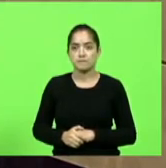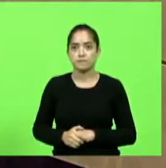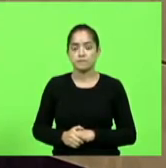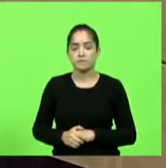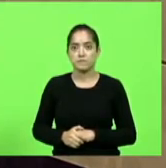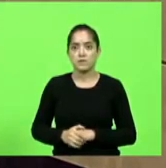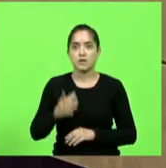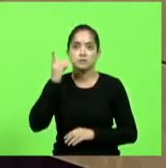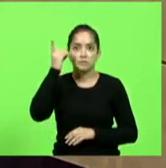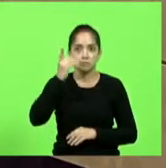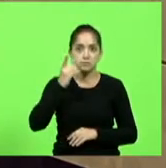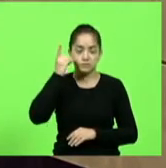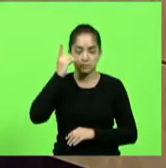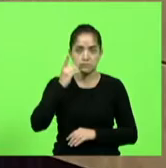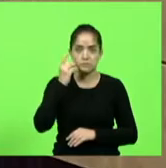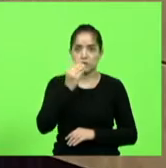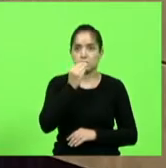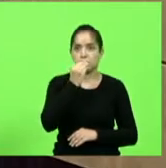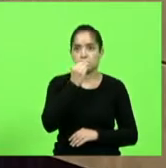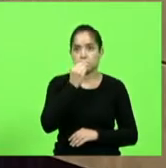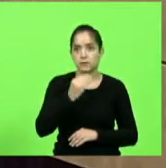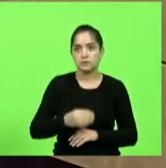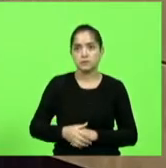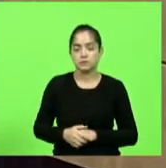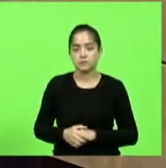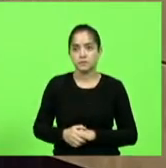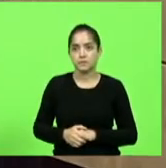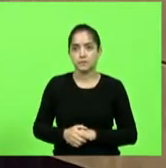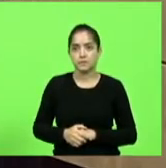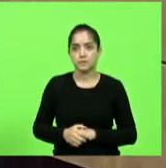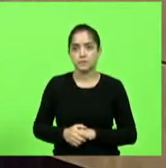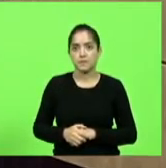Como vota o deputado Moacir Sopelsa?